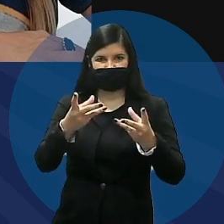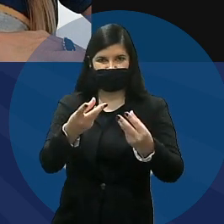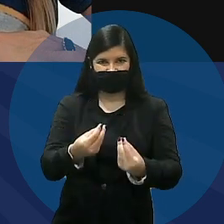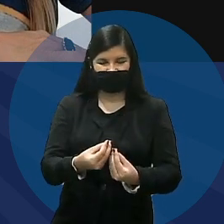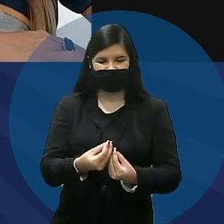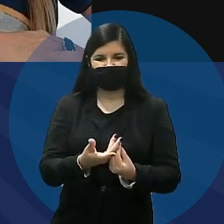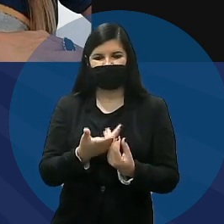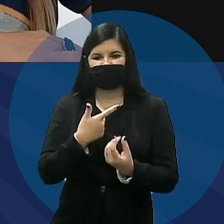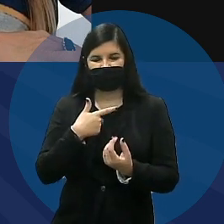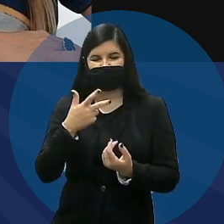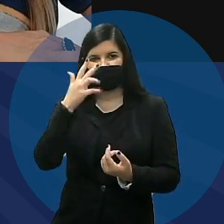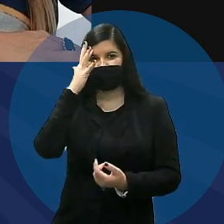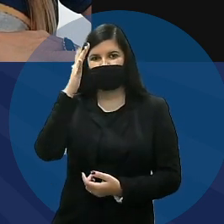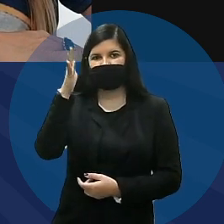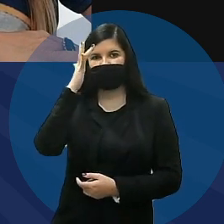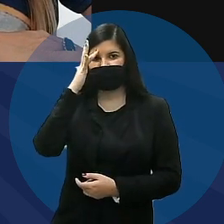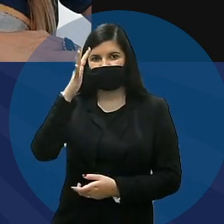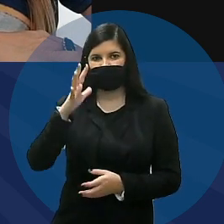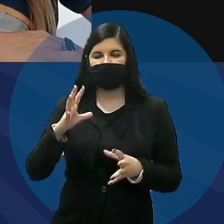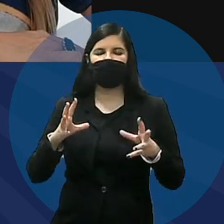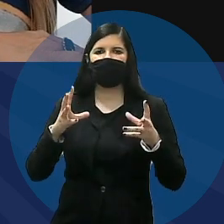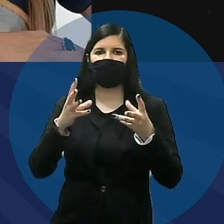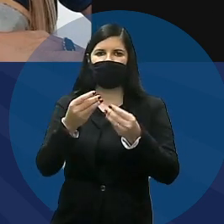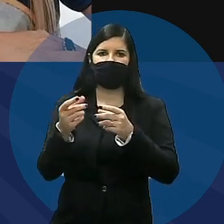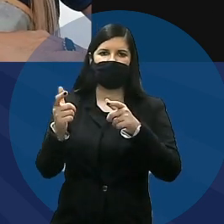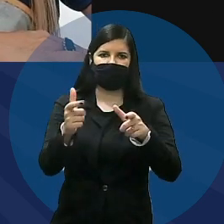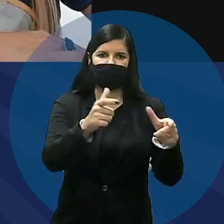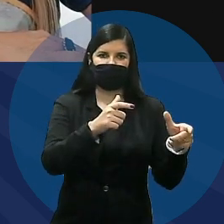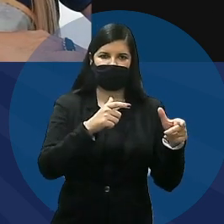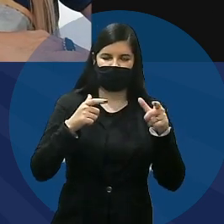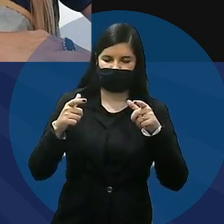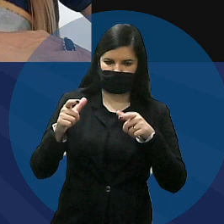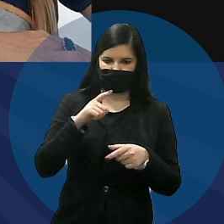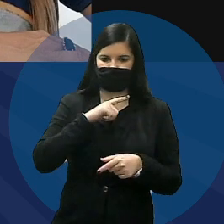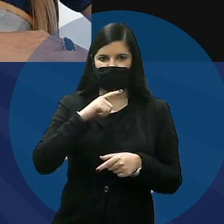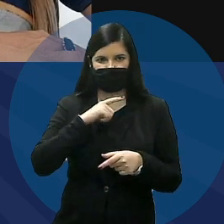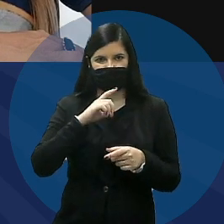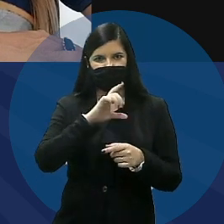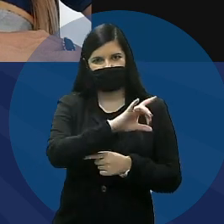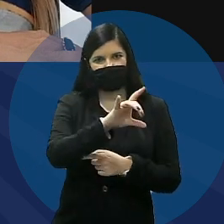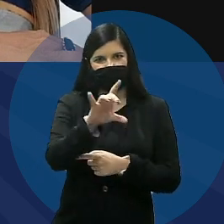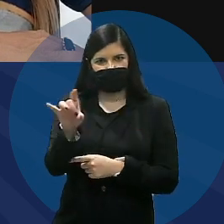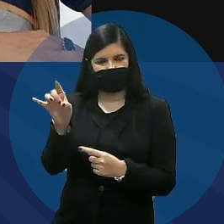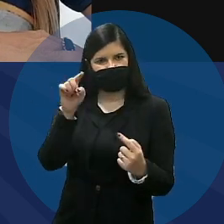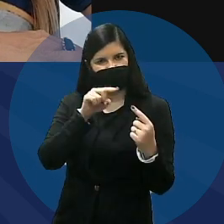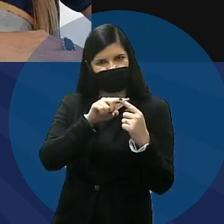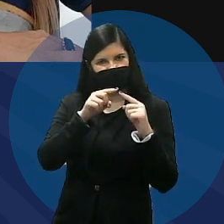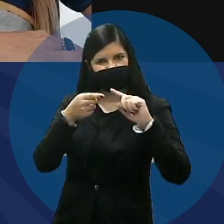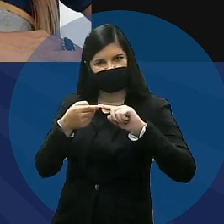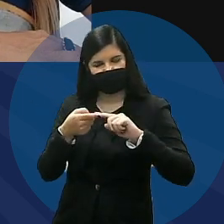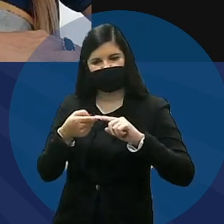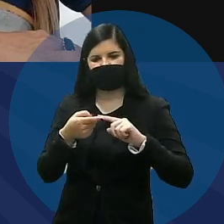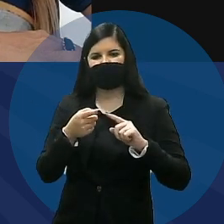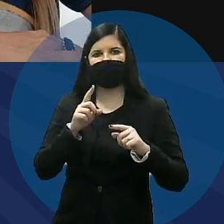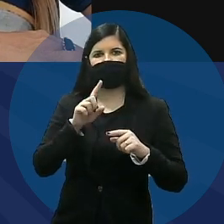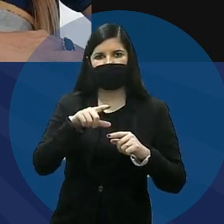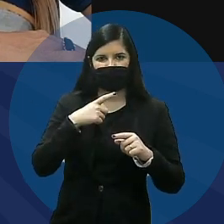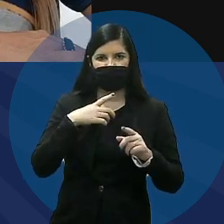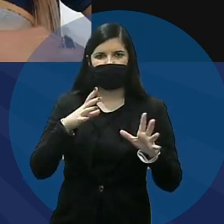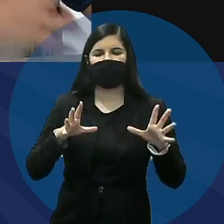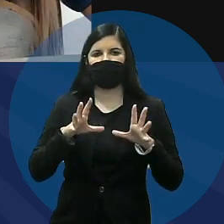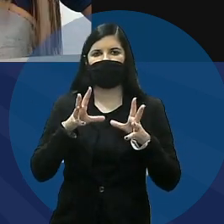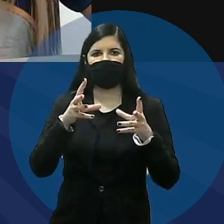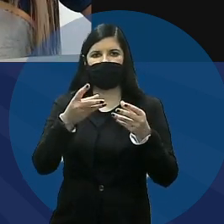mas pensar que todo lugar tem as suas especificidades, essas especificidades são a totalidade